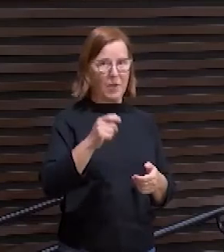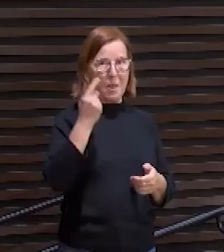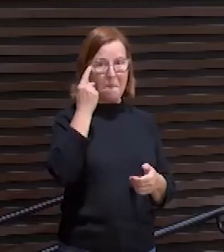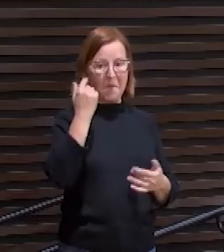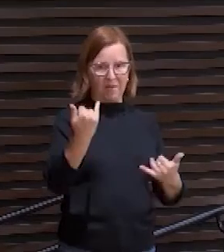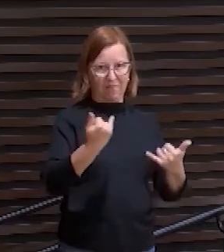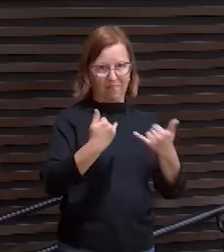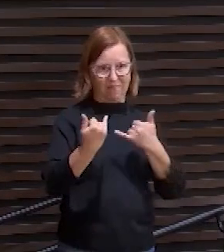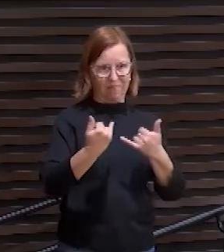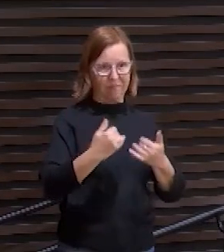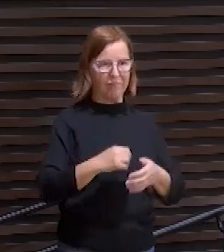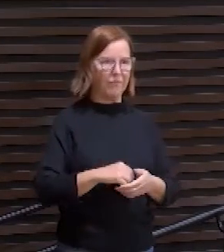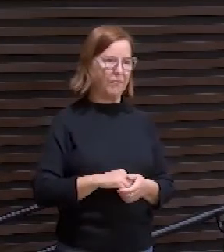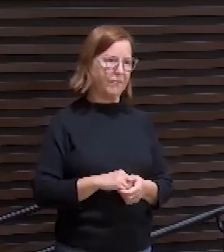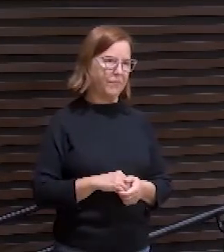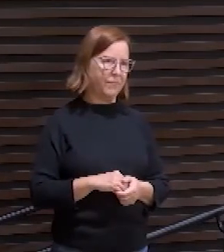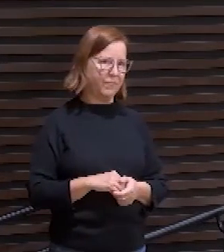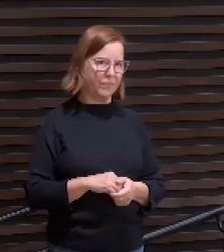mim.